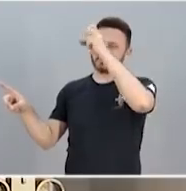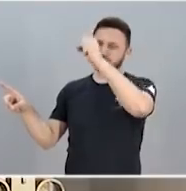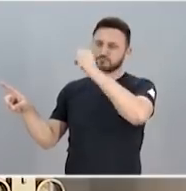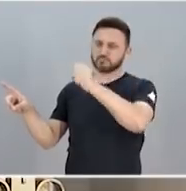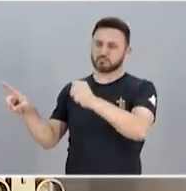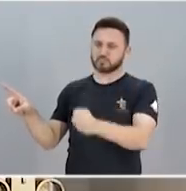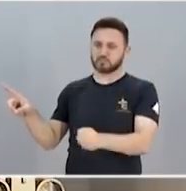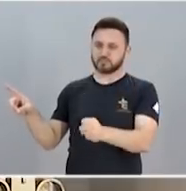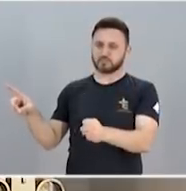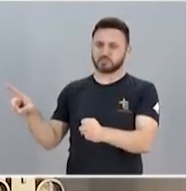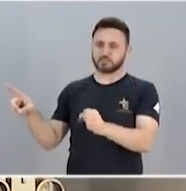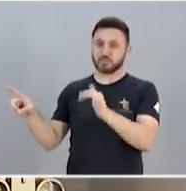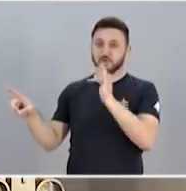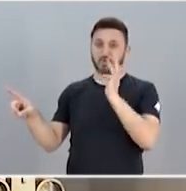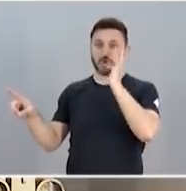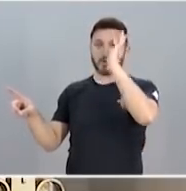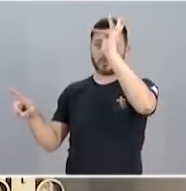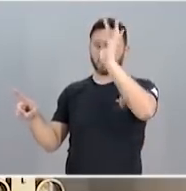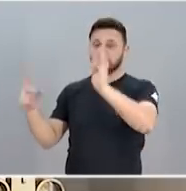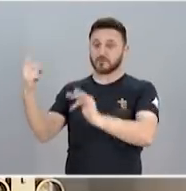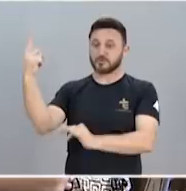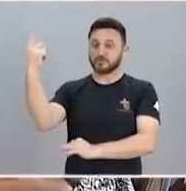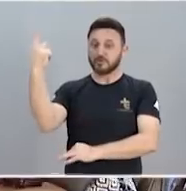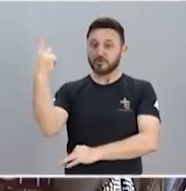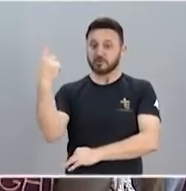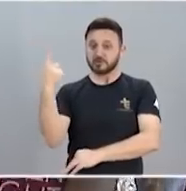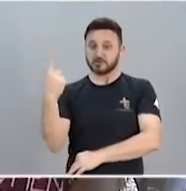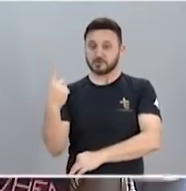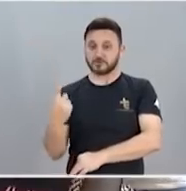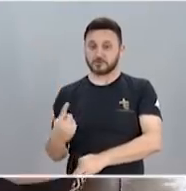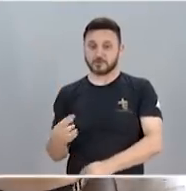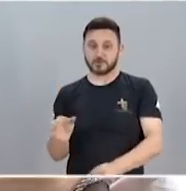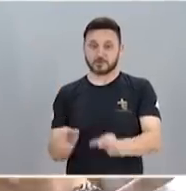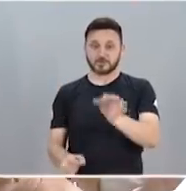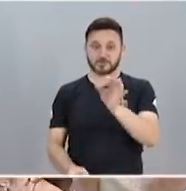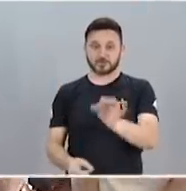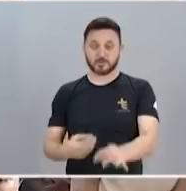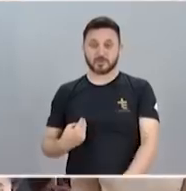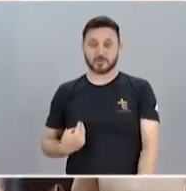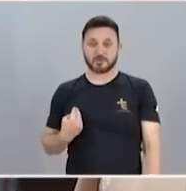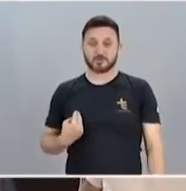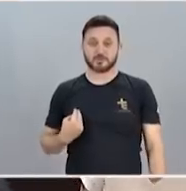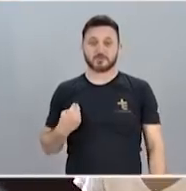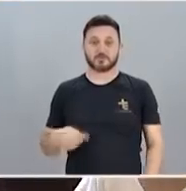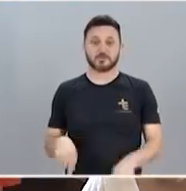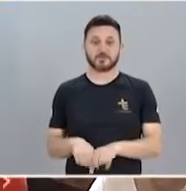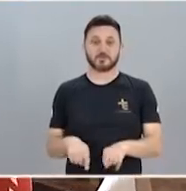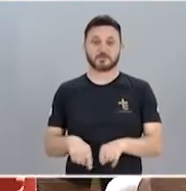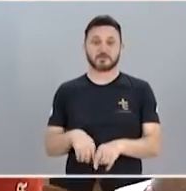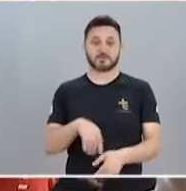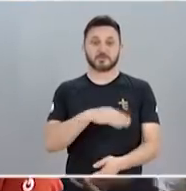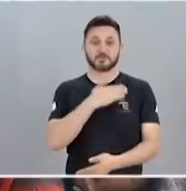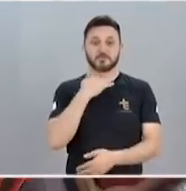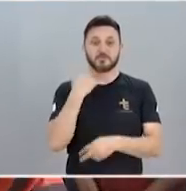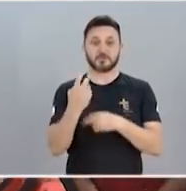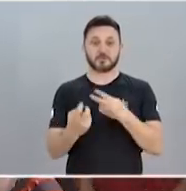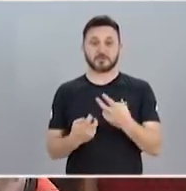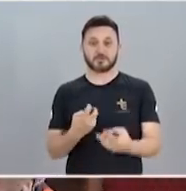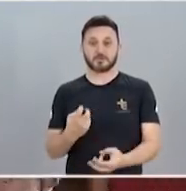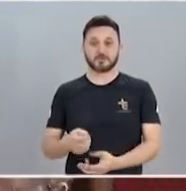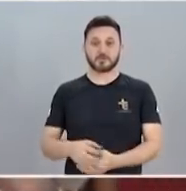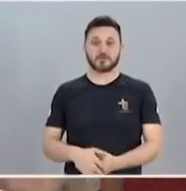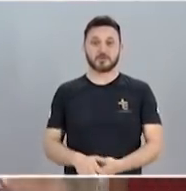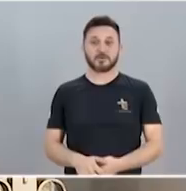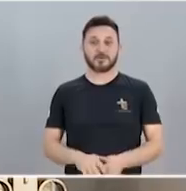Pai Todo-Poderoso, donde há de vir a julgar os vivos e os